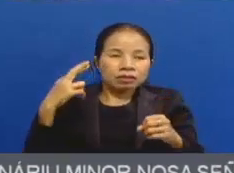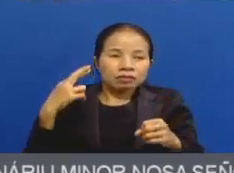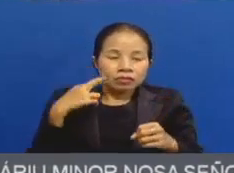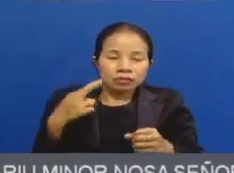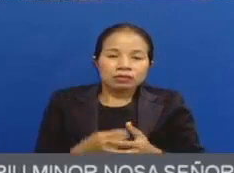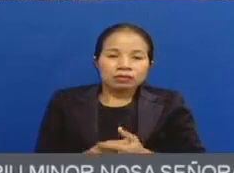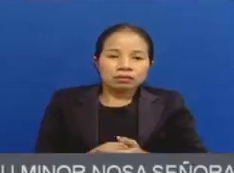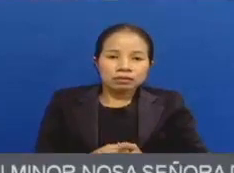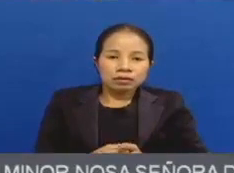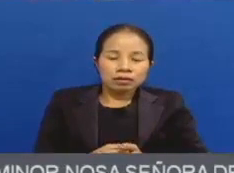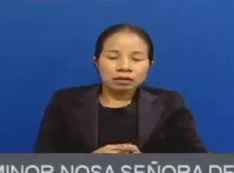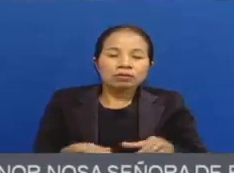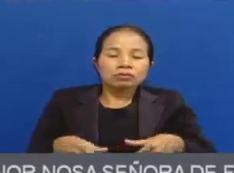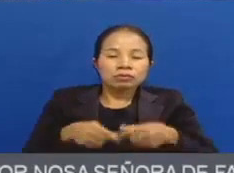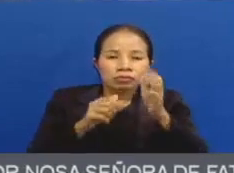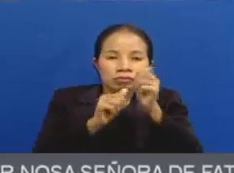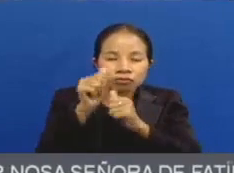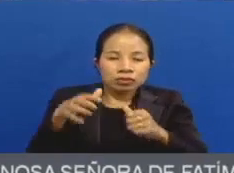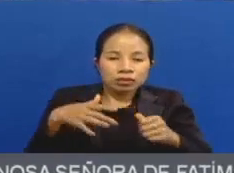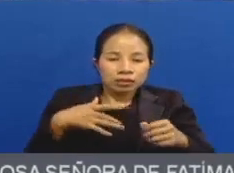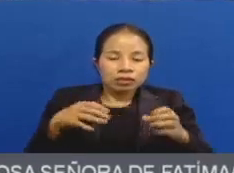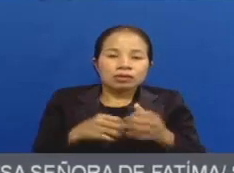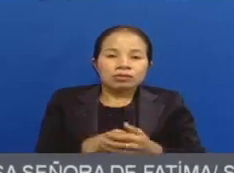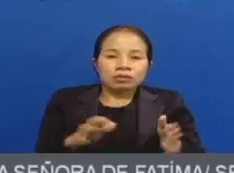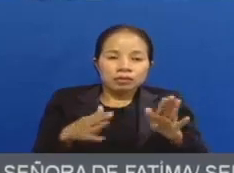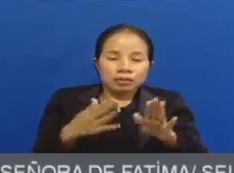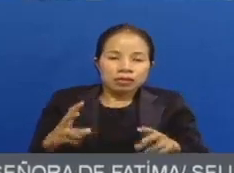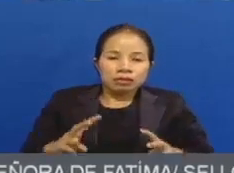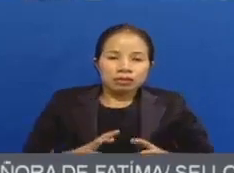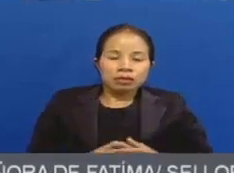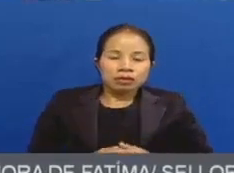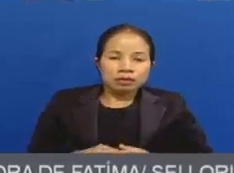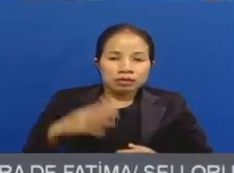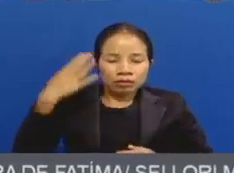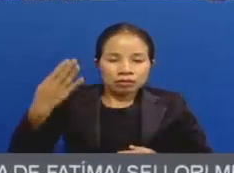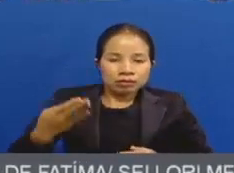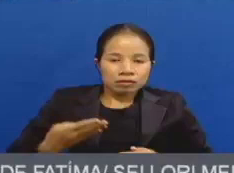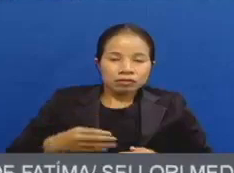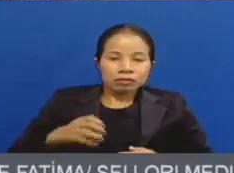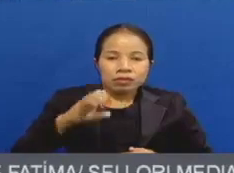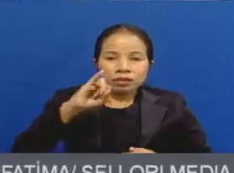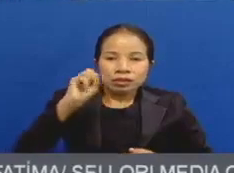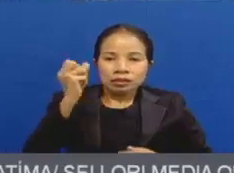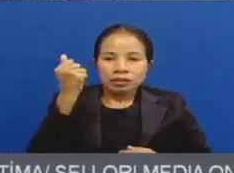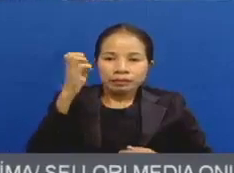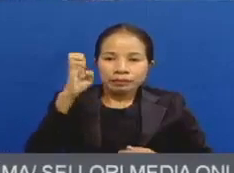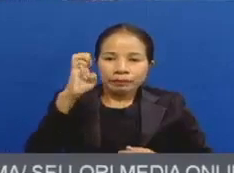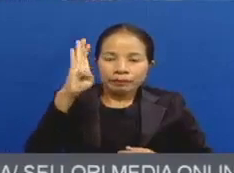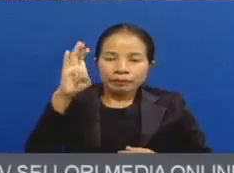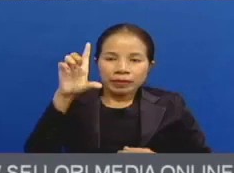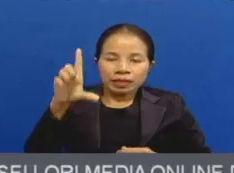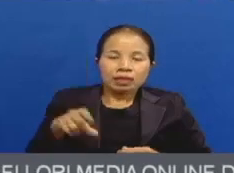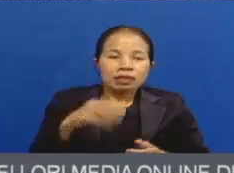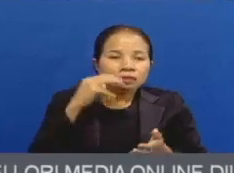Horta Mos a tu sentido condolência profunda para o falecimento saudosa Isabel Ferreira. E a